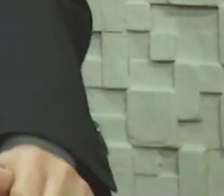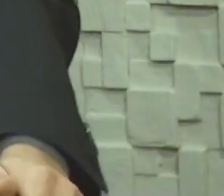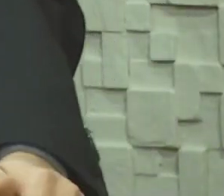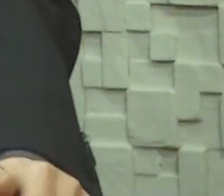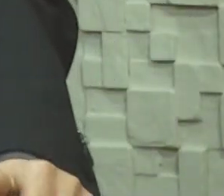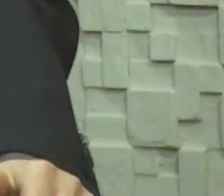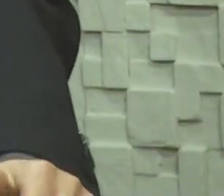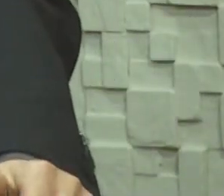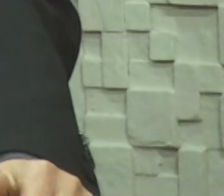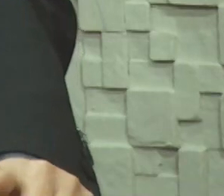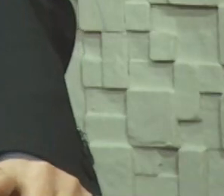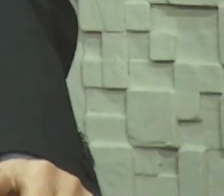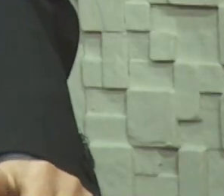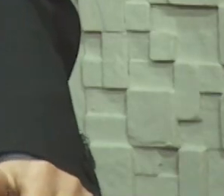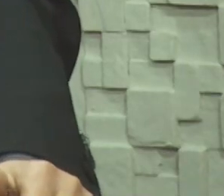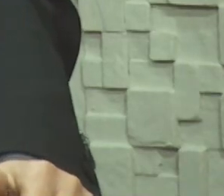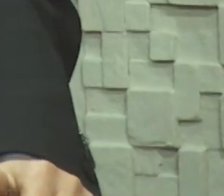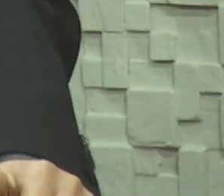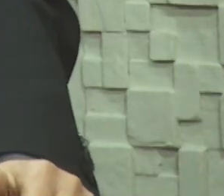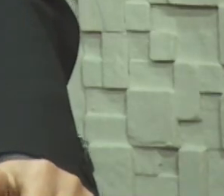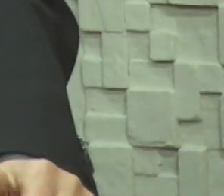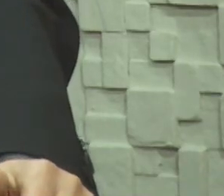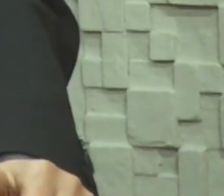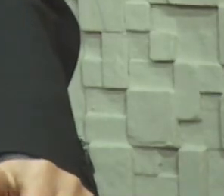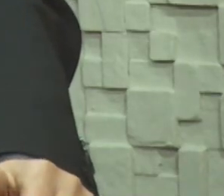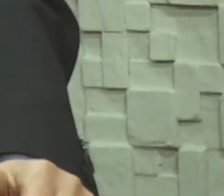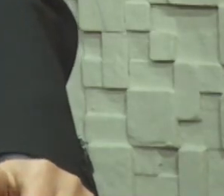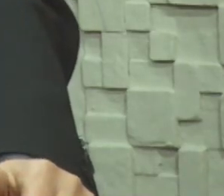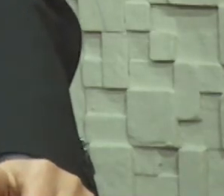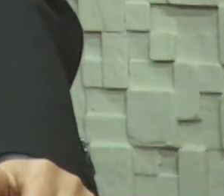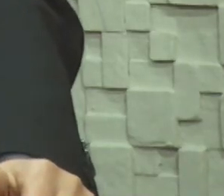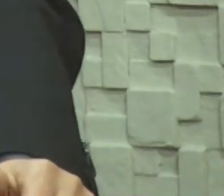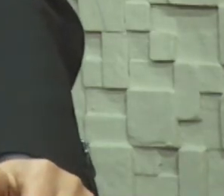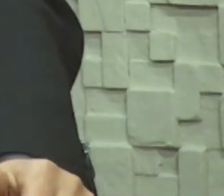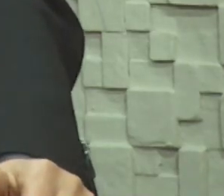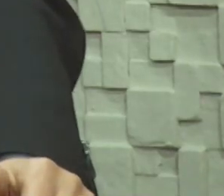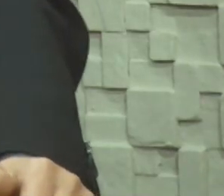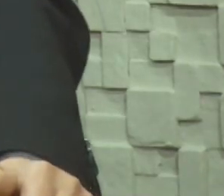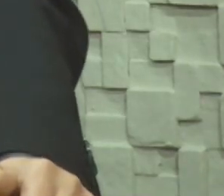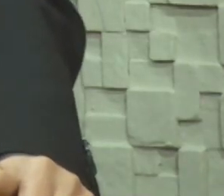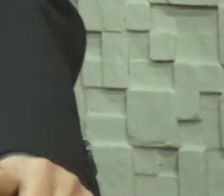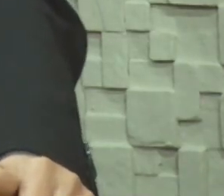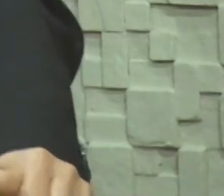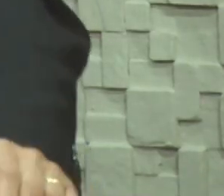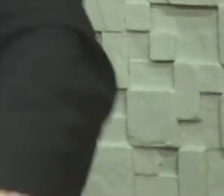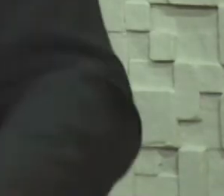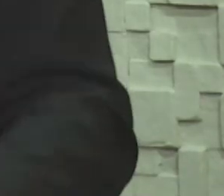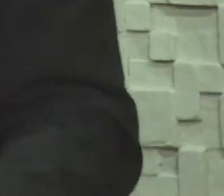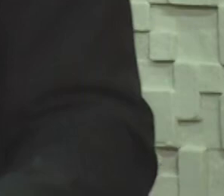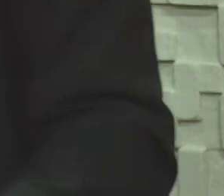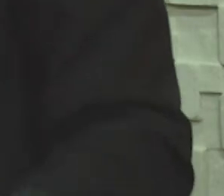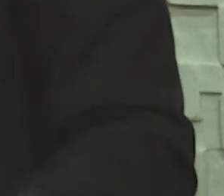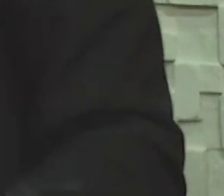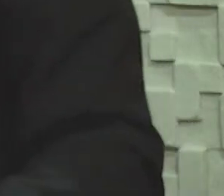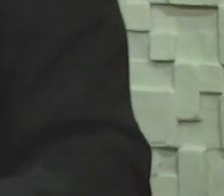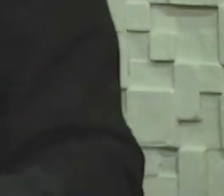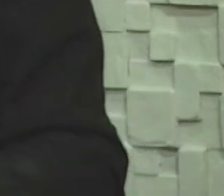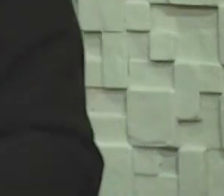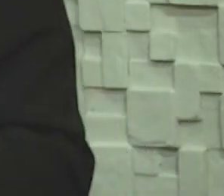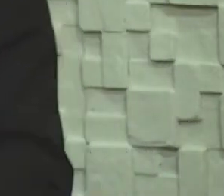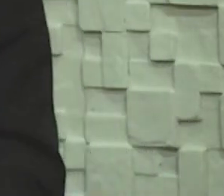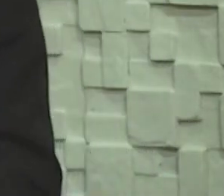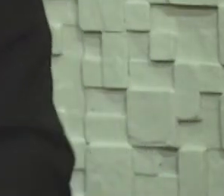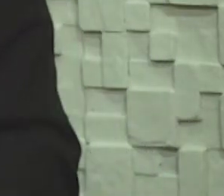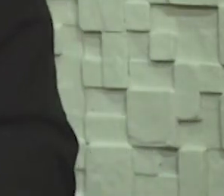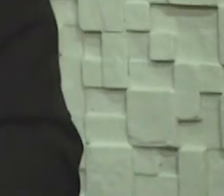1977 um programa de ajuda ao reforço escolar principalmente nas comunidades mais carentes tem um outro projeto chamado